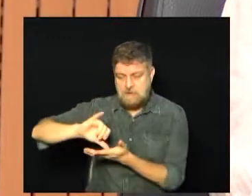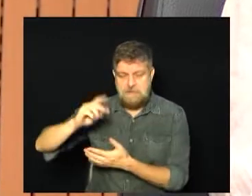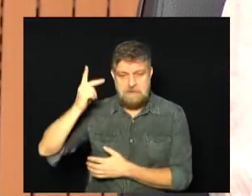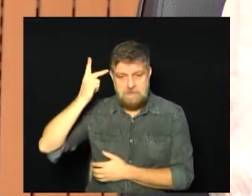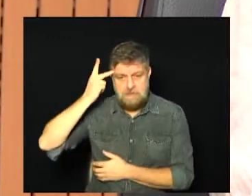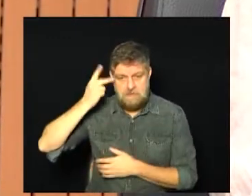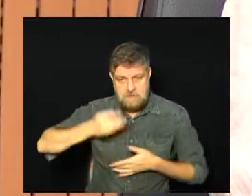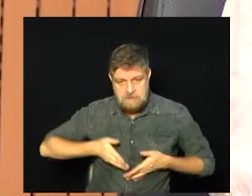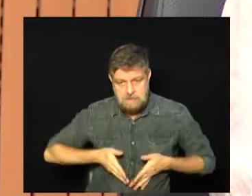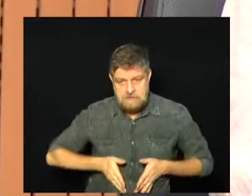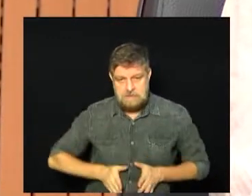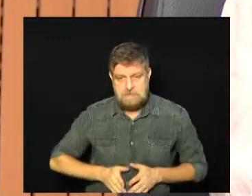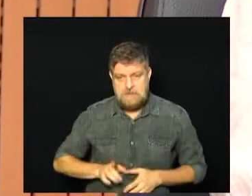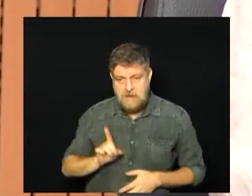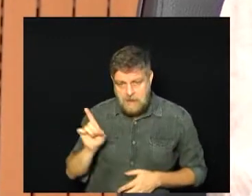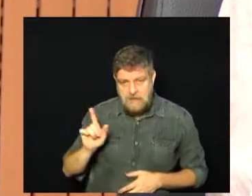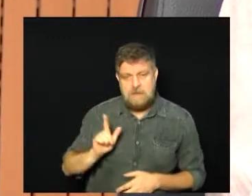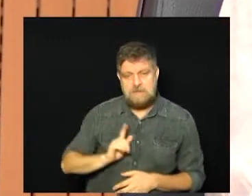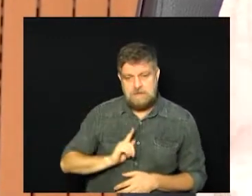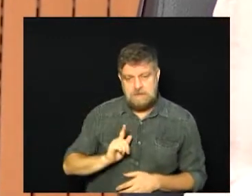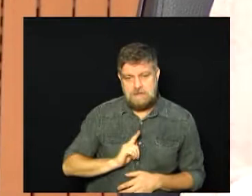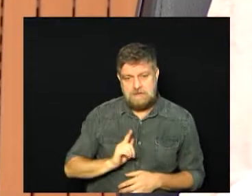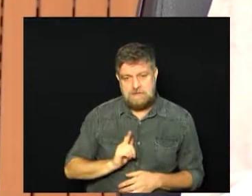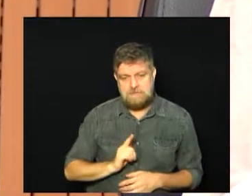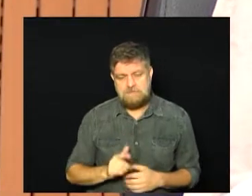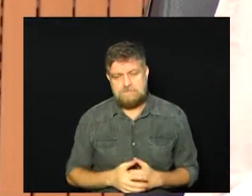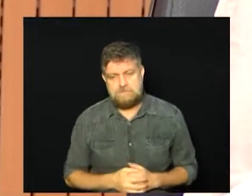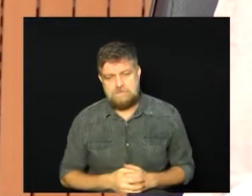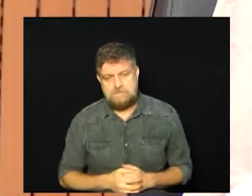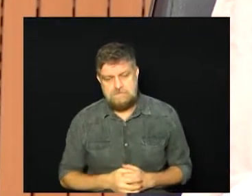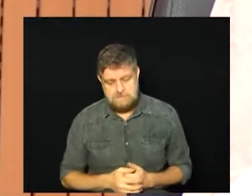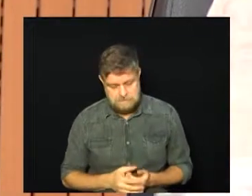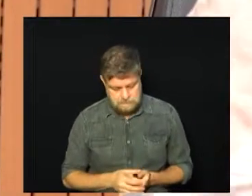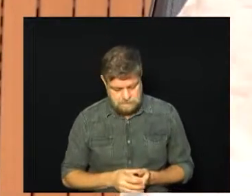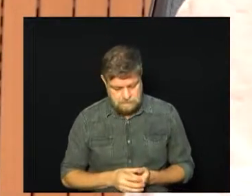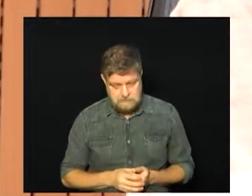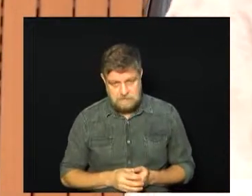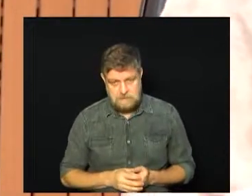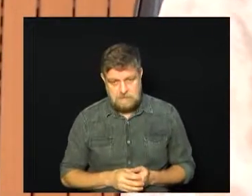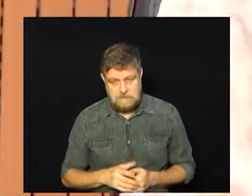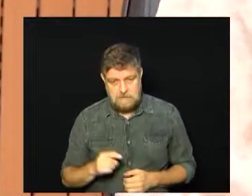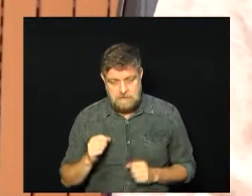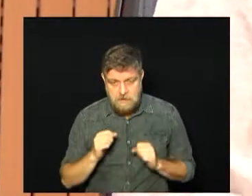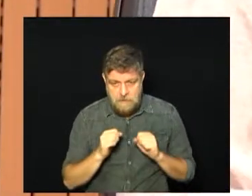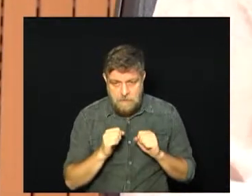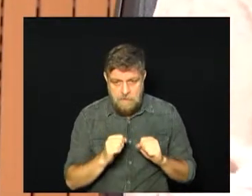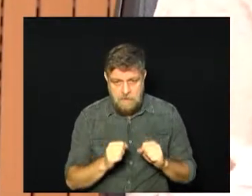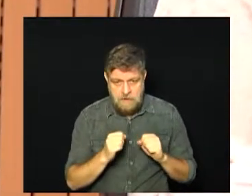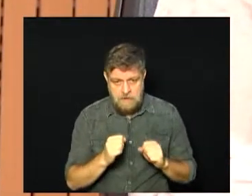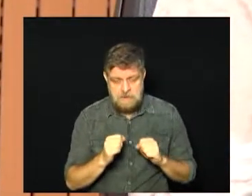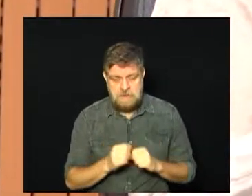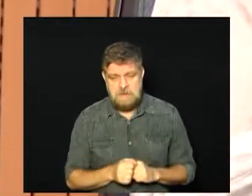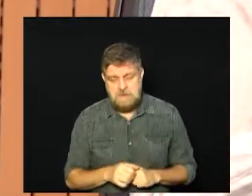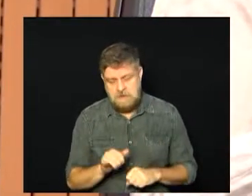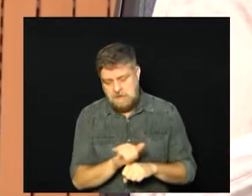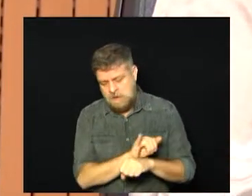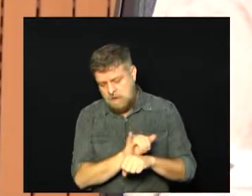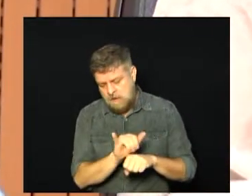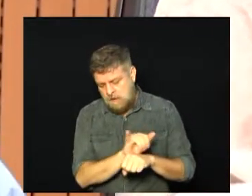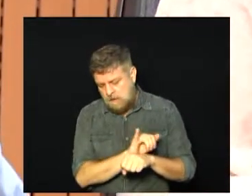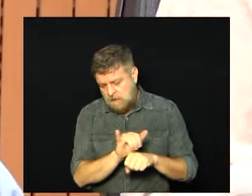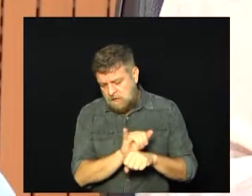em São Paulo tem muito disso, mas é um instrumento que pode ser